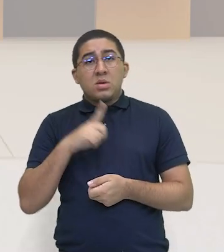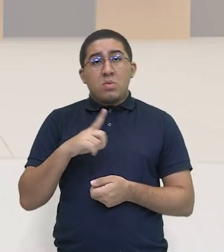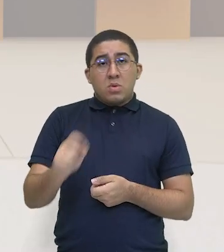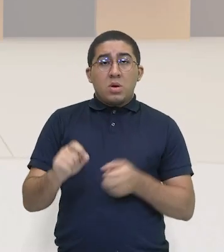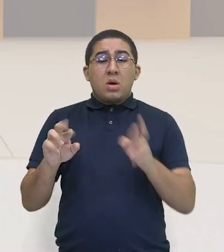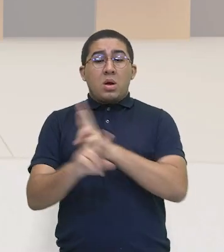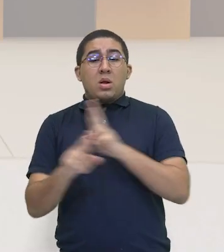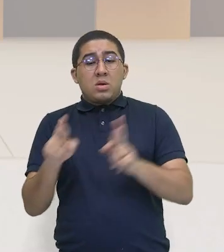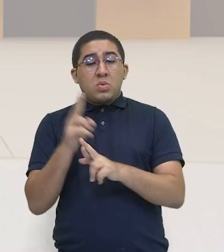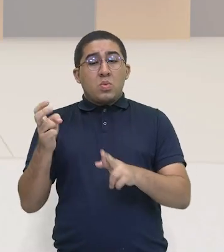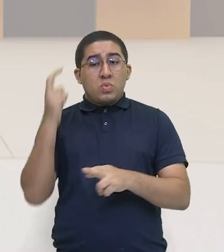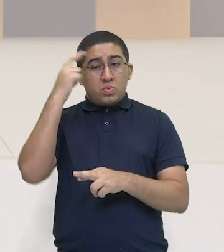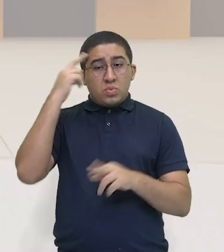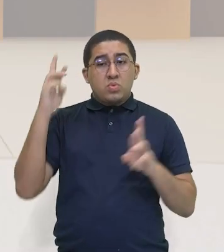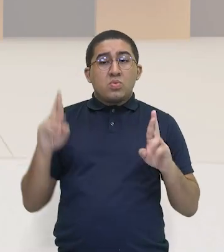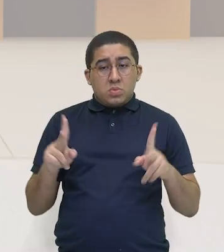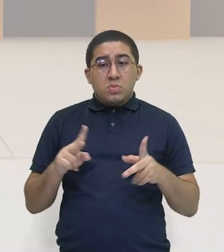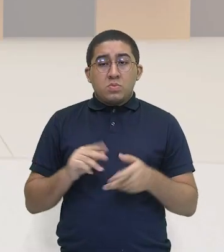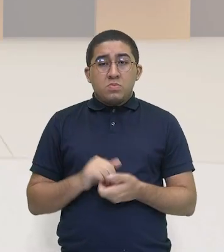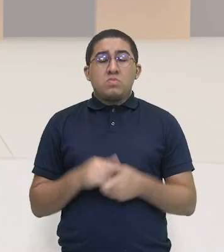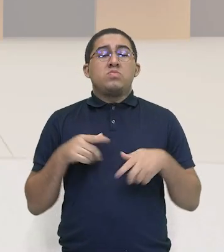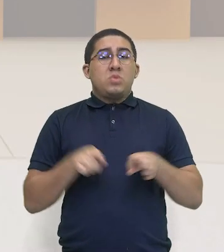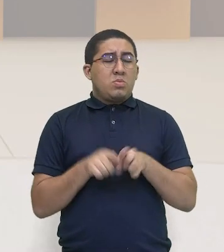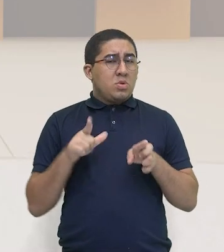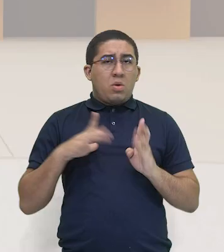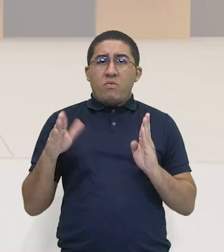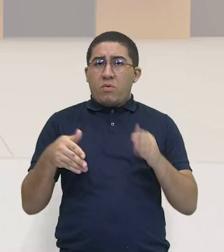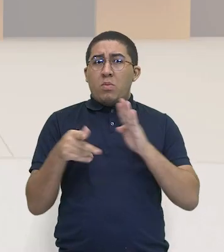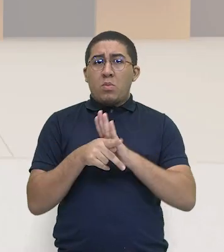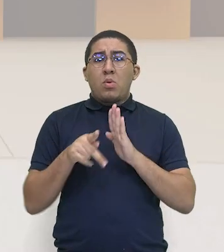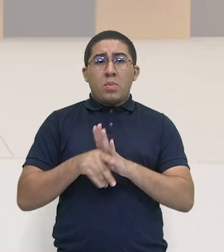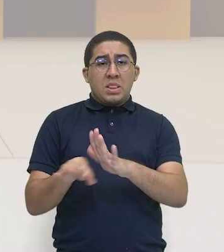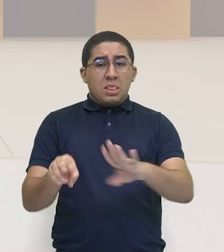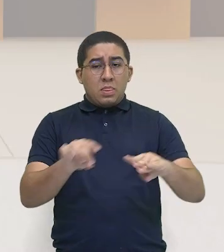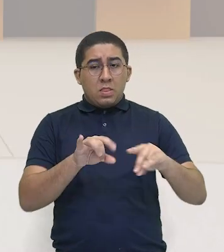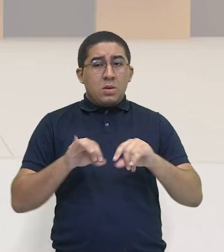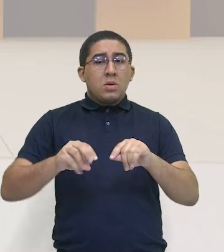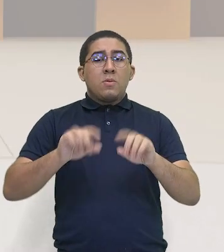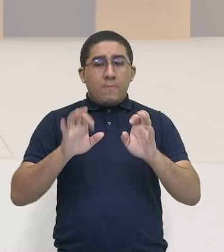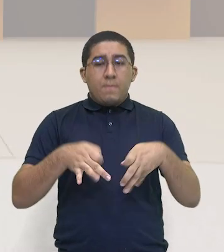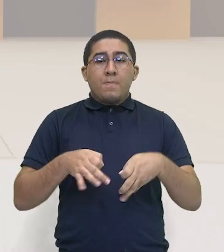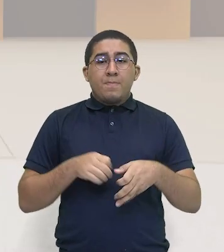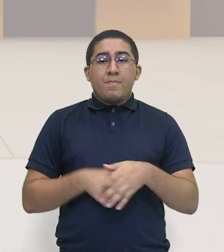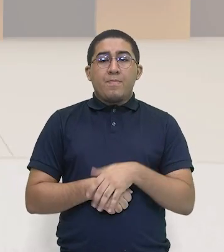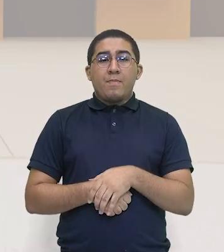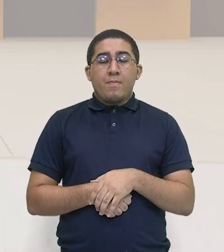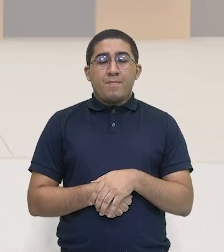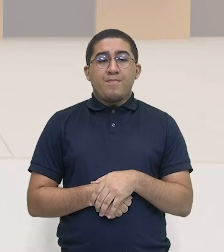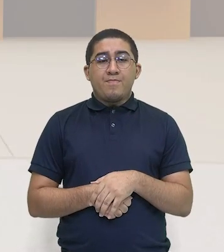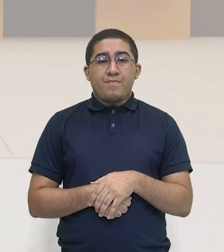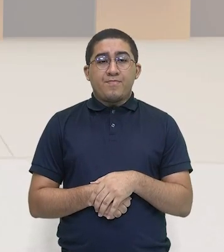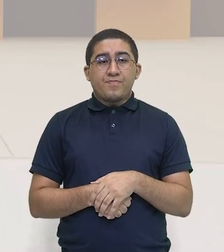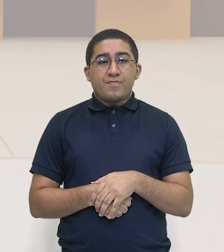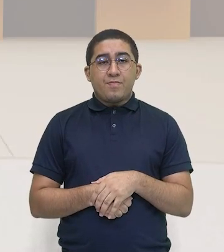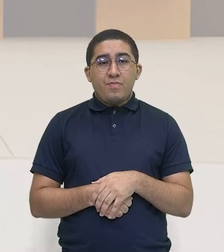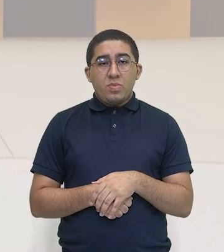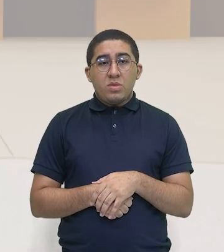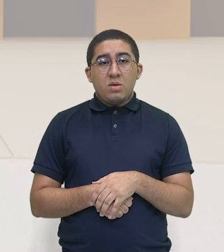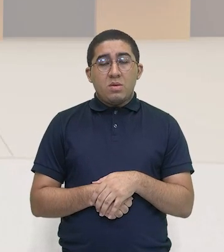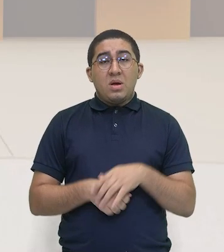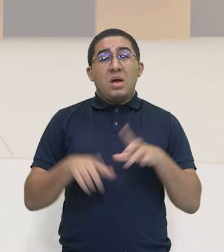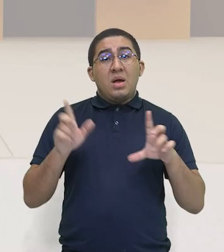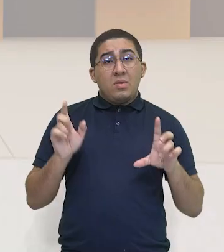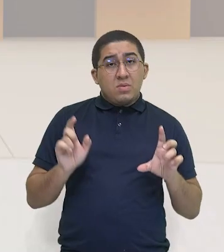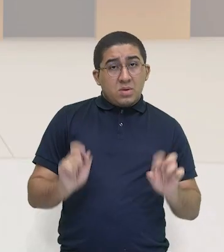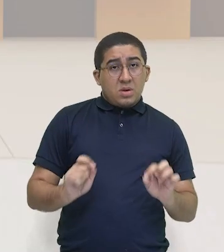culturas diferentes. É isso mesmo. E está muito específico a questão da terra, né, professor? Exatamente no isso. Texto. Que é um grande calcanhar